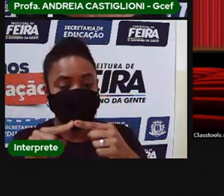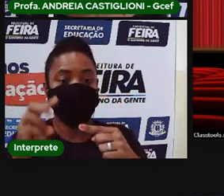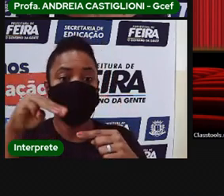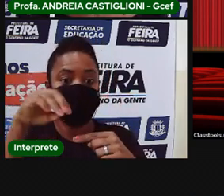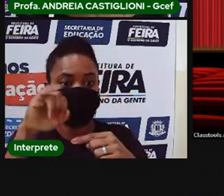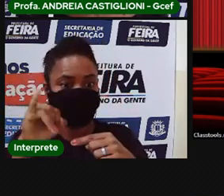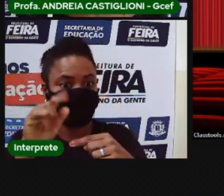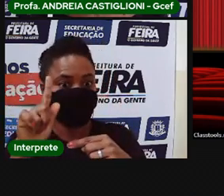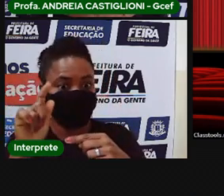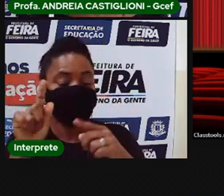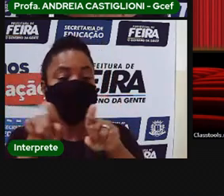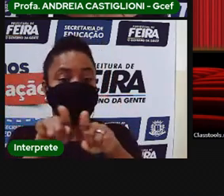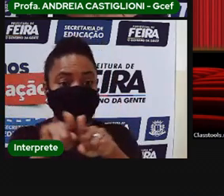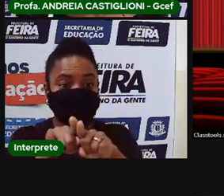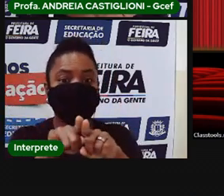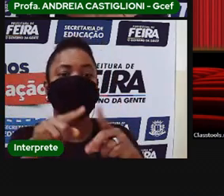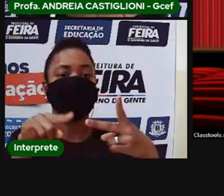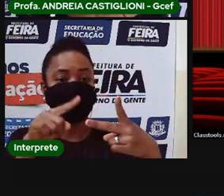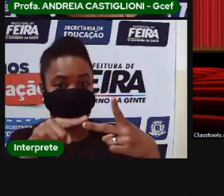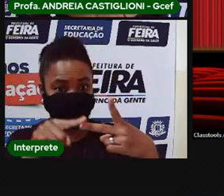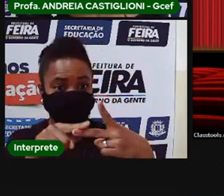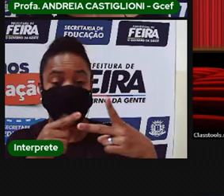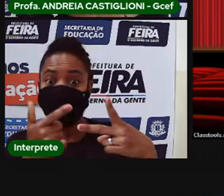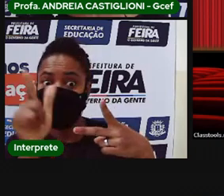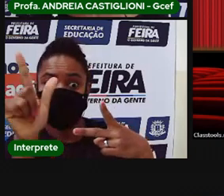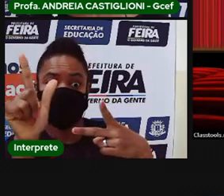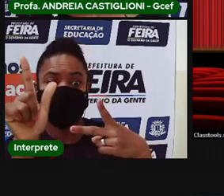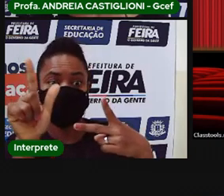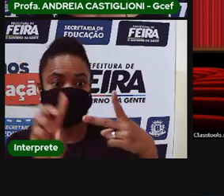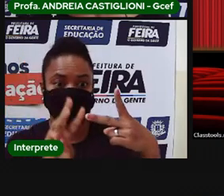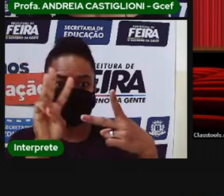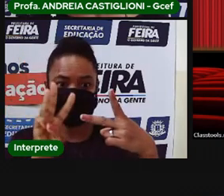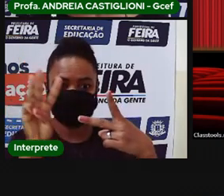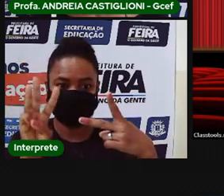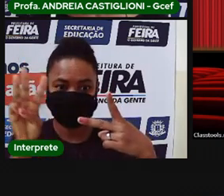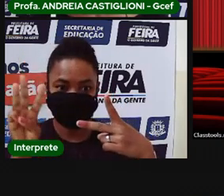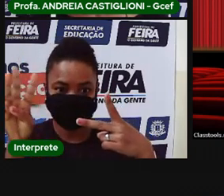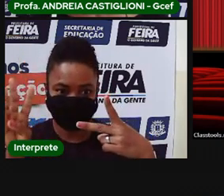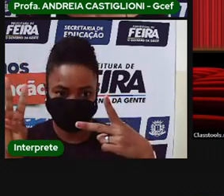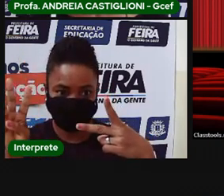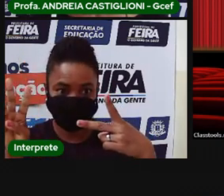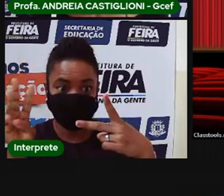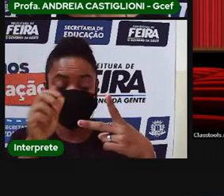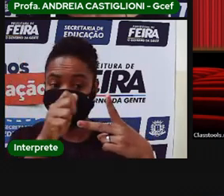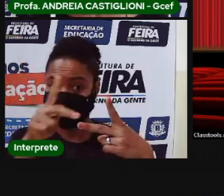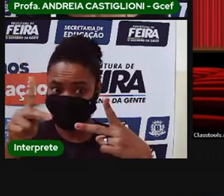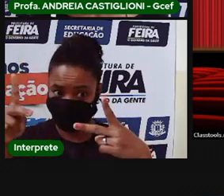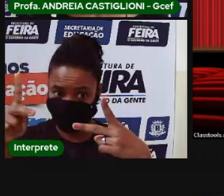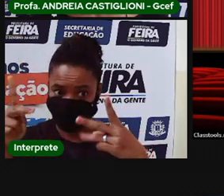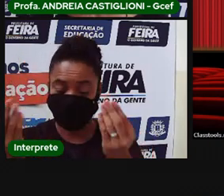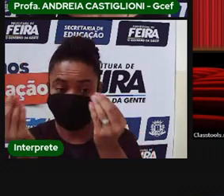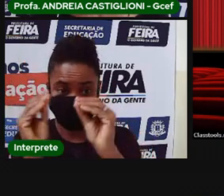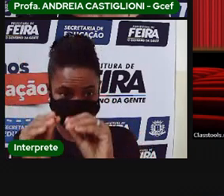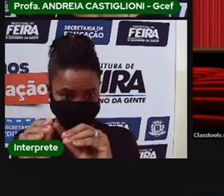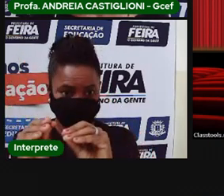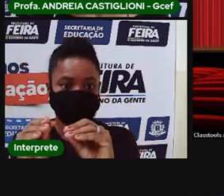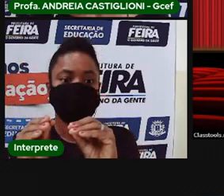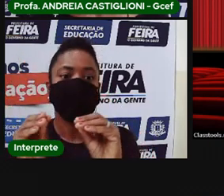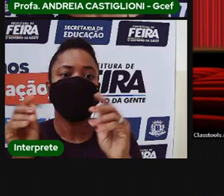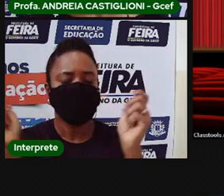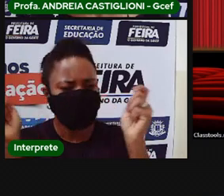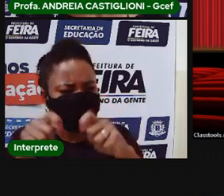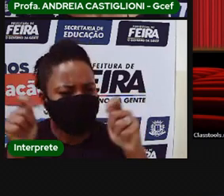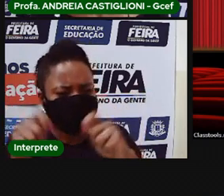e o PixArt. Então, coloca aí, pessoal. PixArt? Isso. Também dá para você